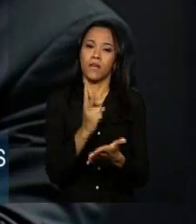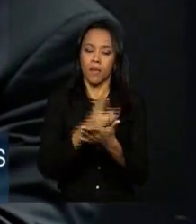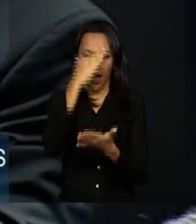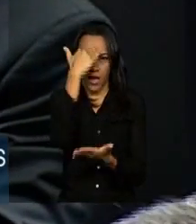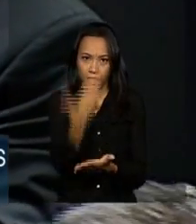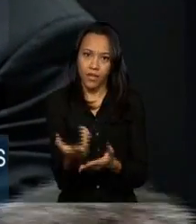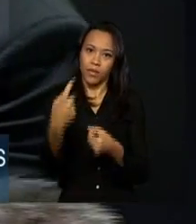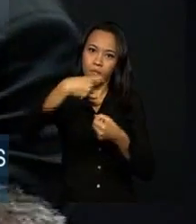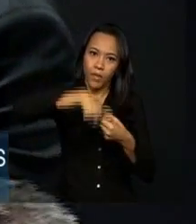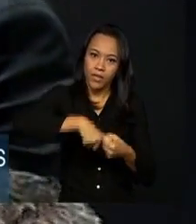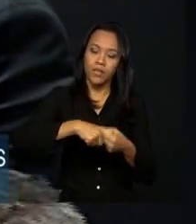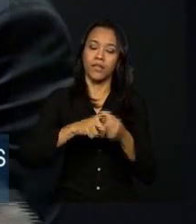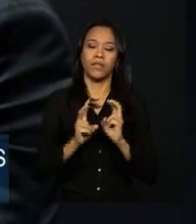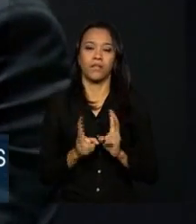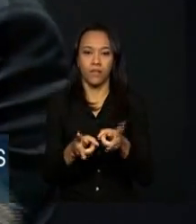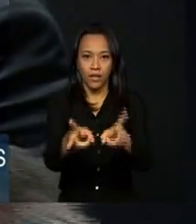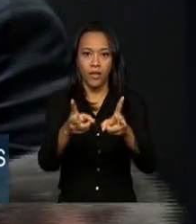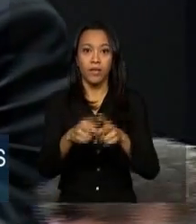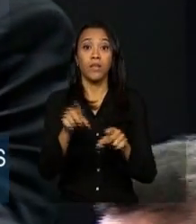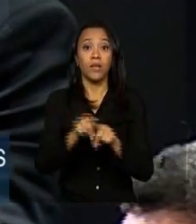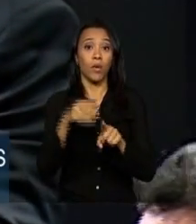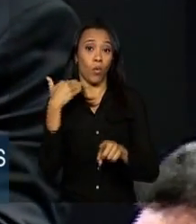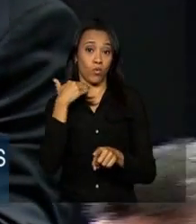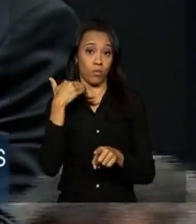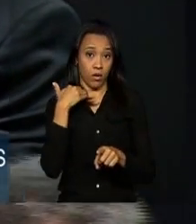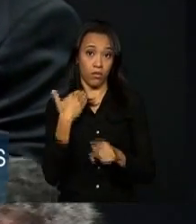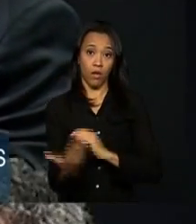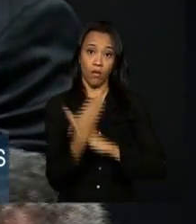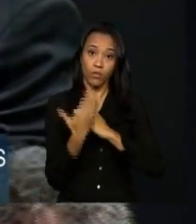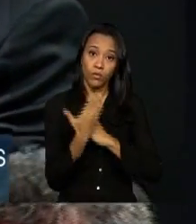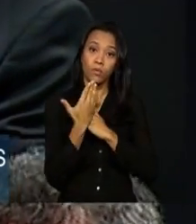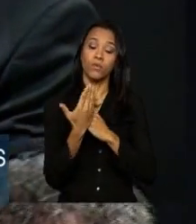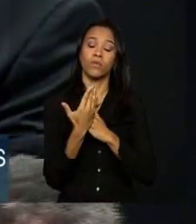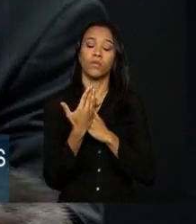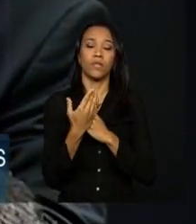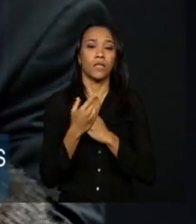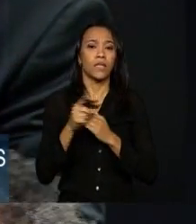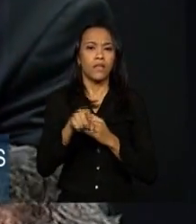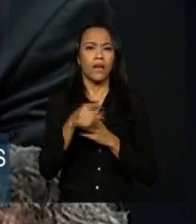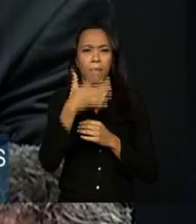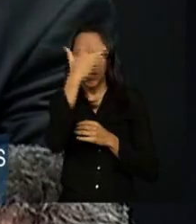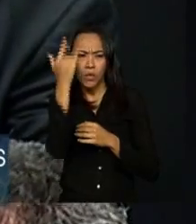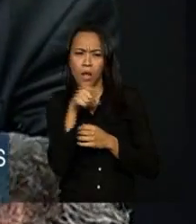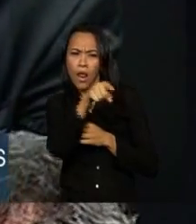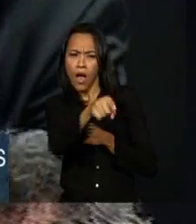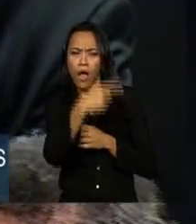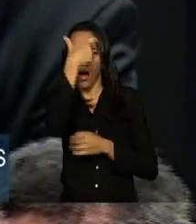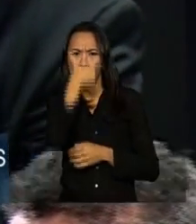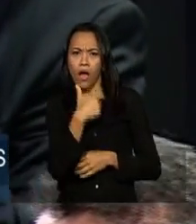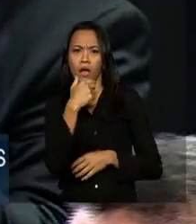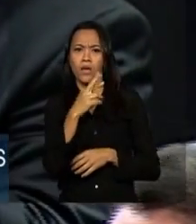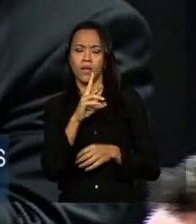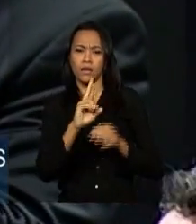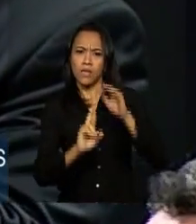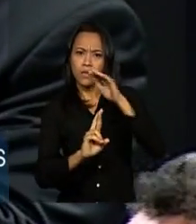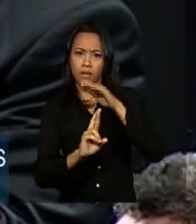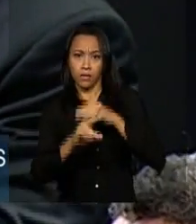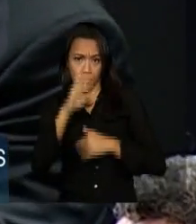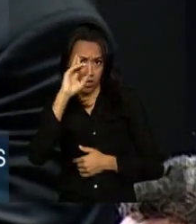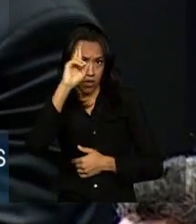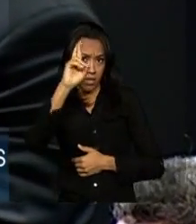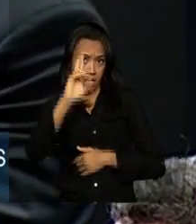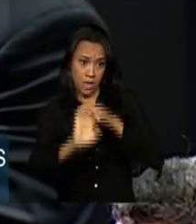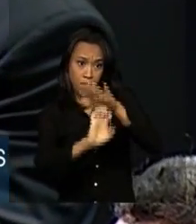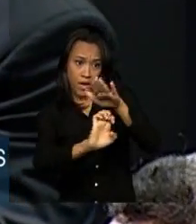superintendências regionais com os bancos operadores que fazem com que lá o pequeno o empreendedor individual aquele que é o